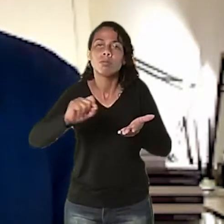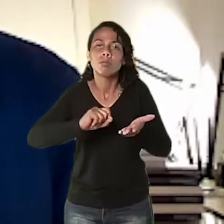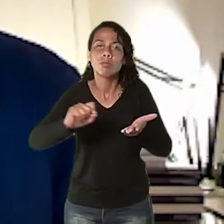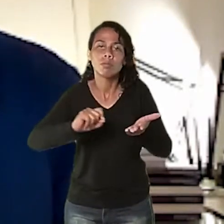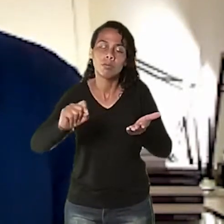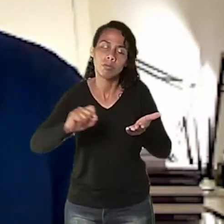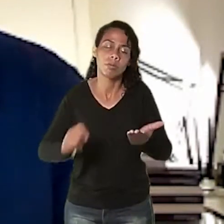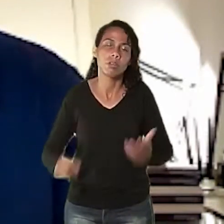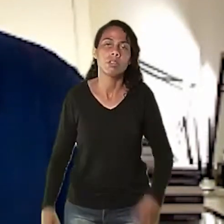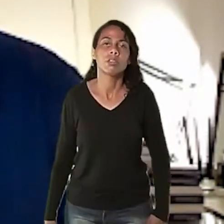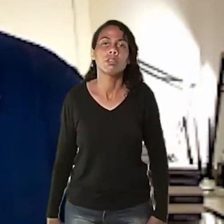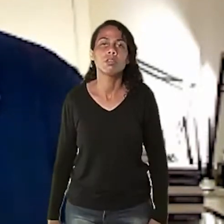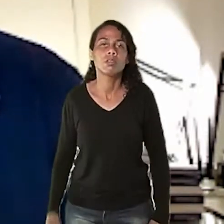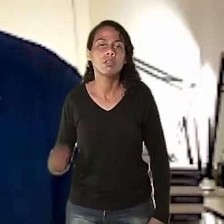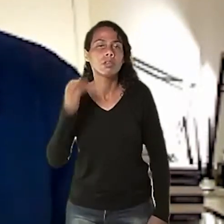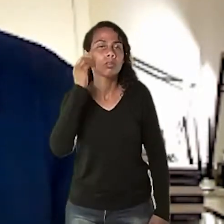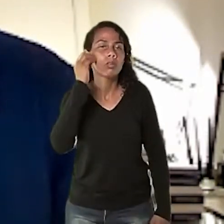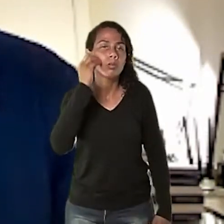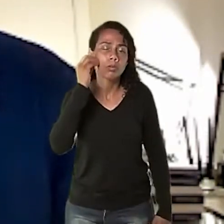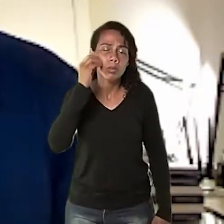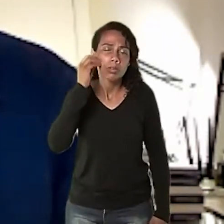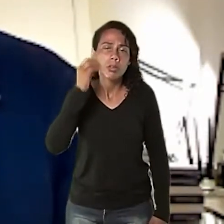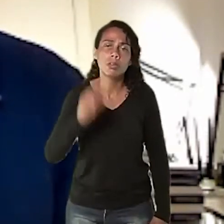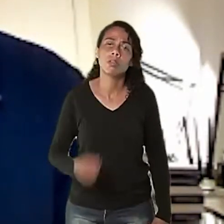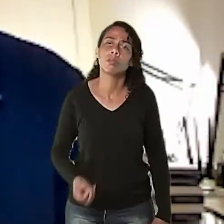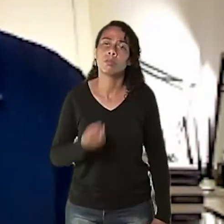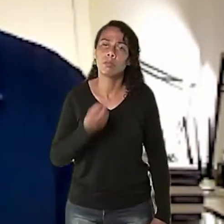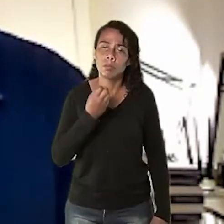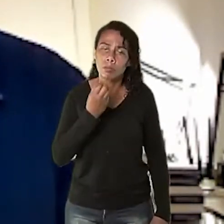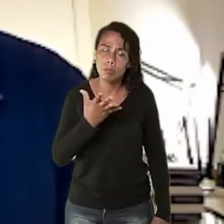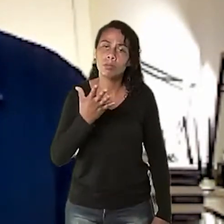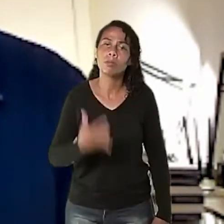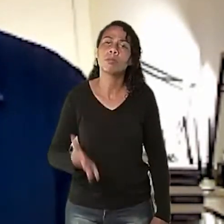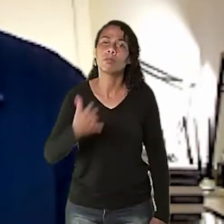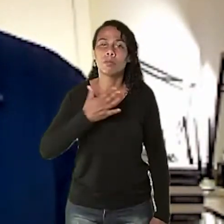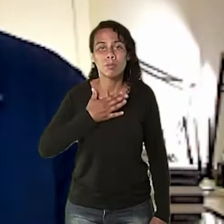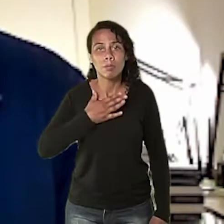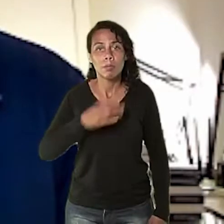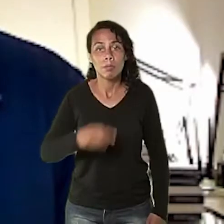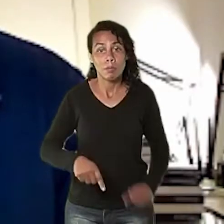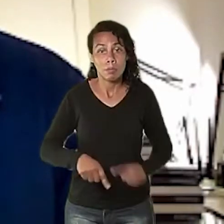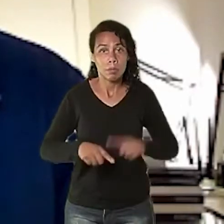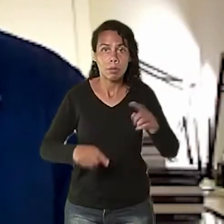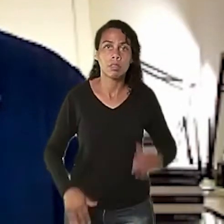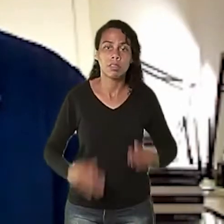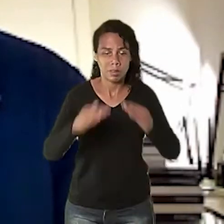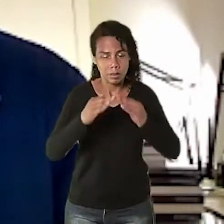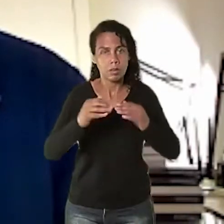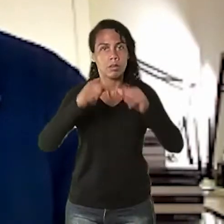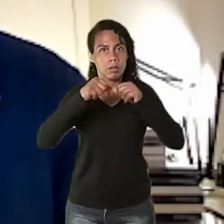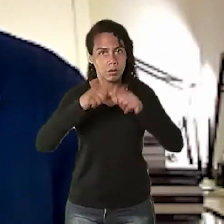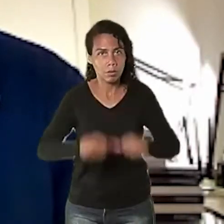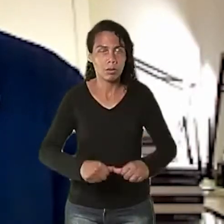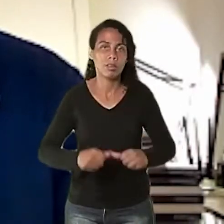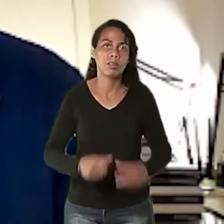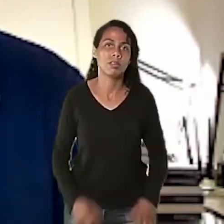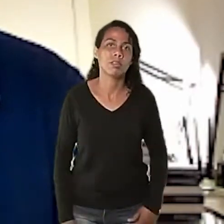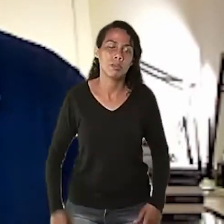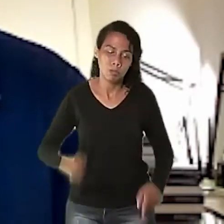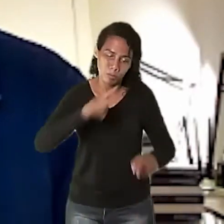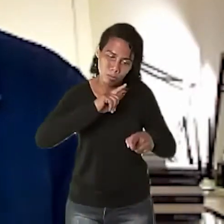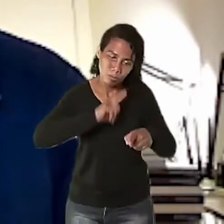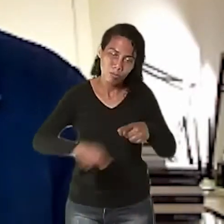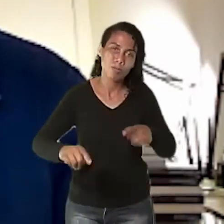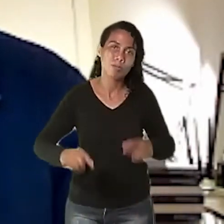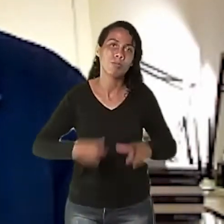Foi uma outra viagem essa, né? Uma viagem de editar, né, o passado, né? De